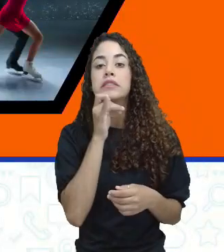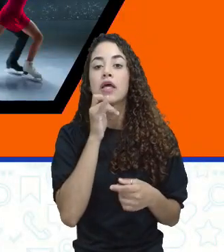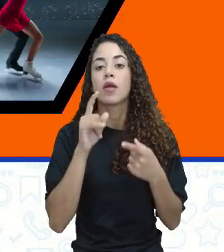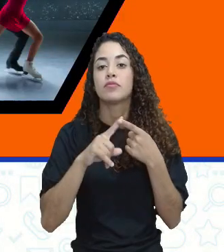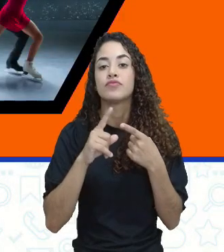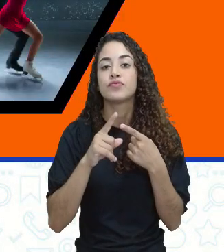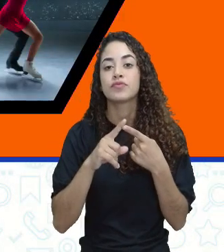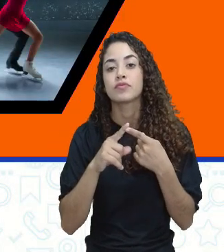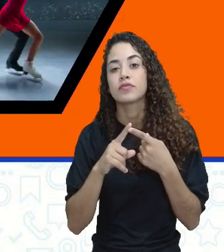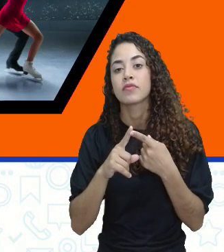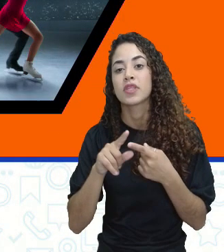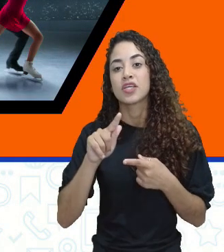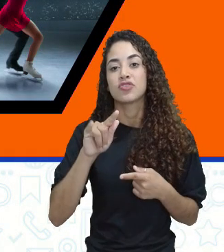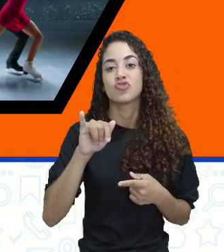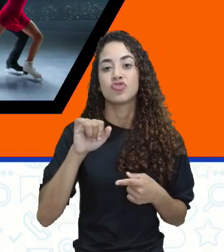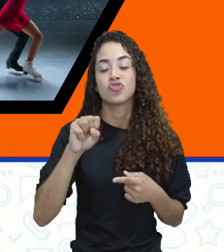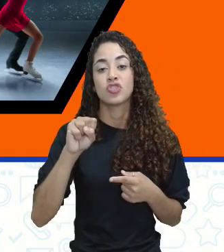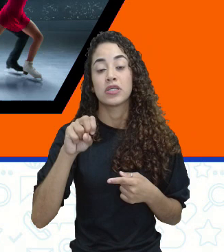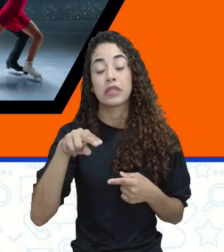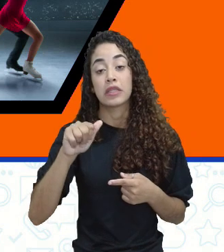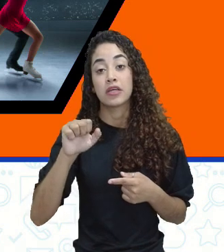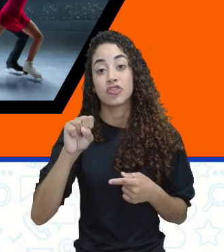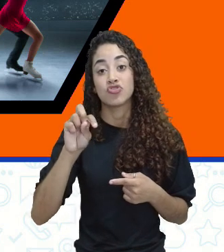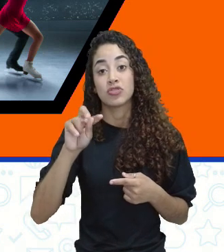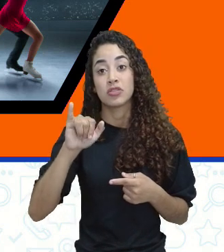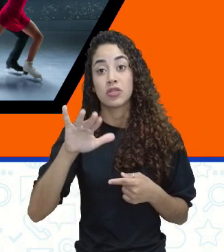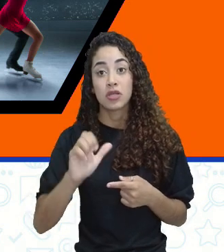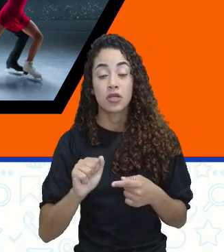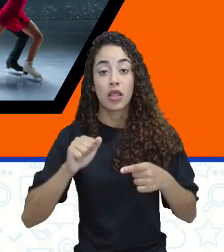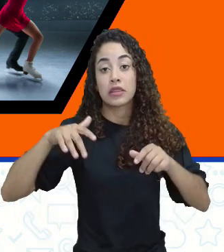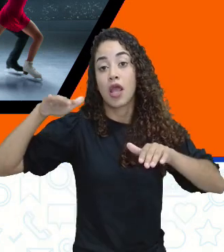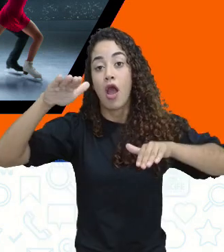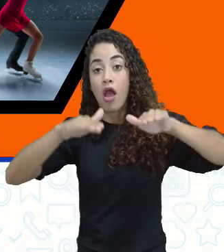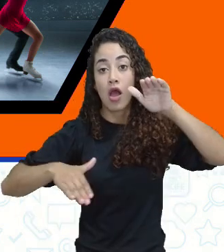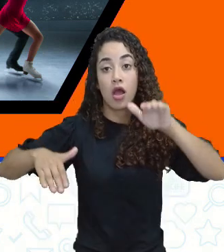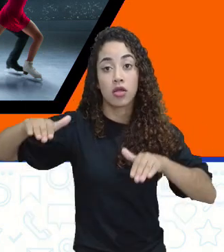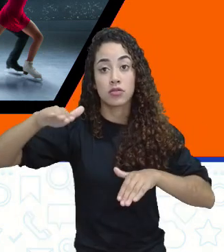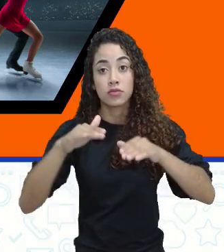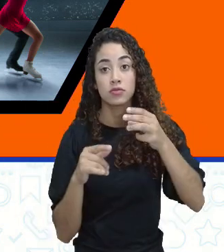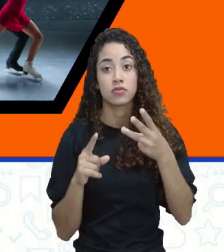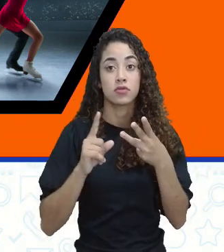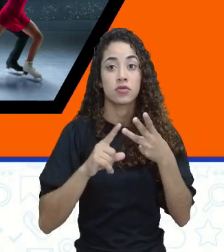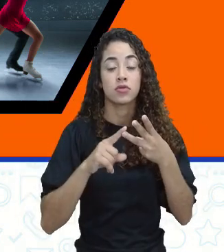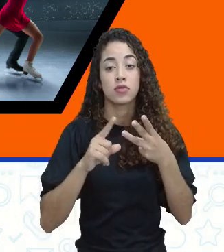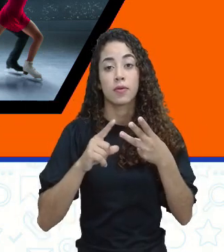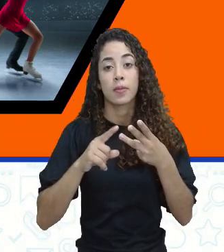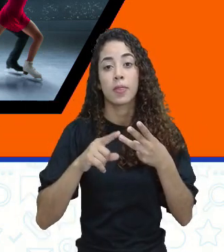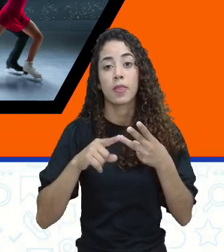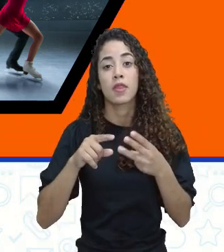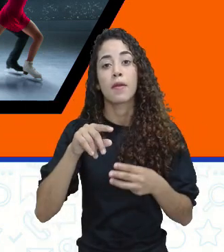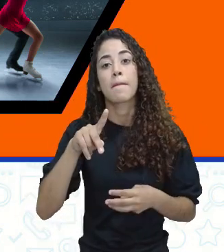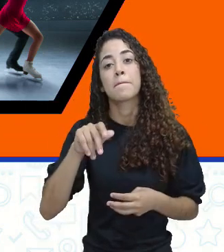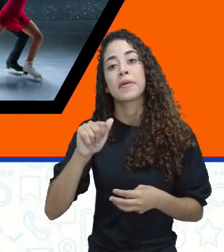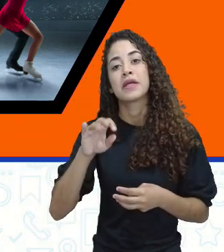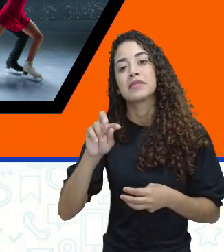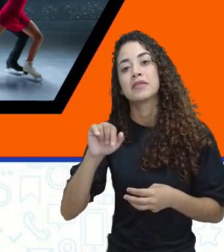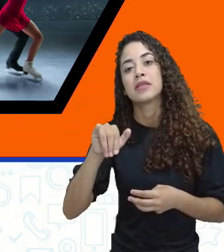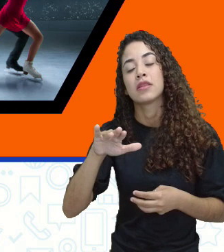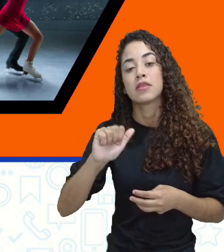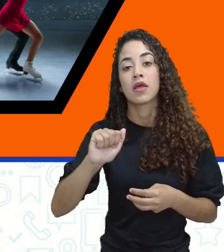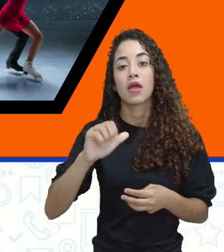aí a ginástica, o nado sincronizado, a patinação